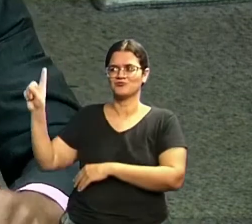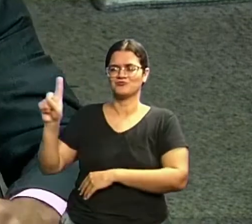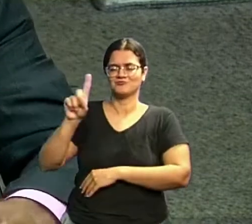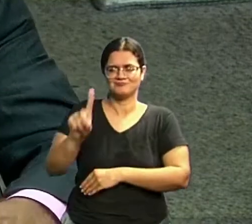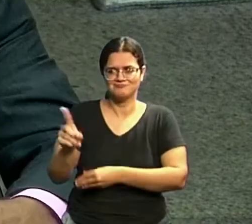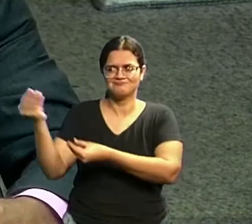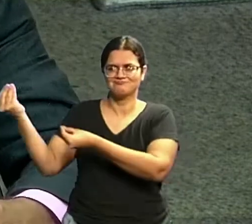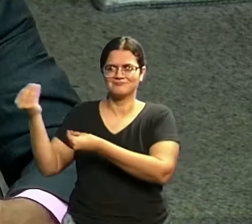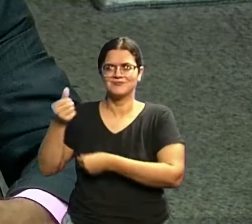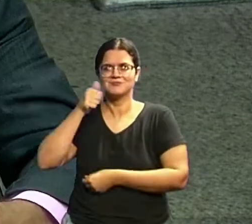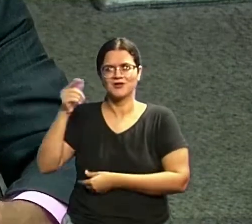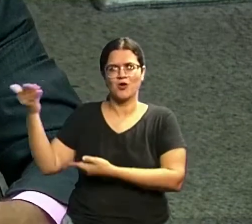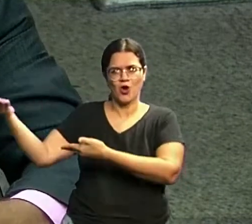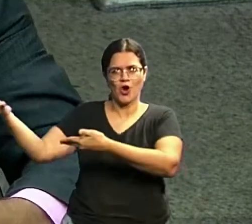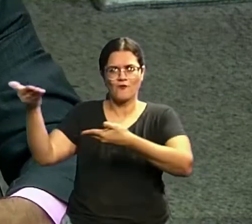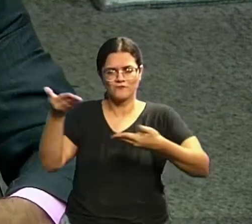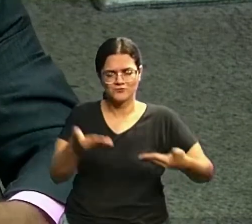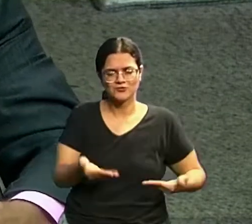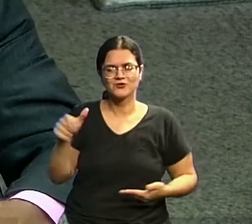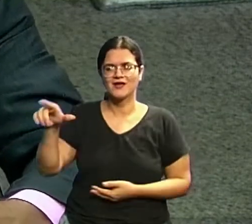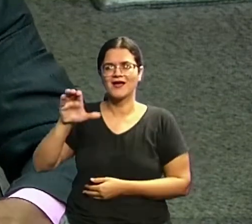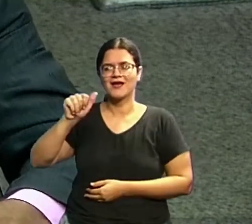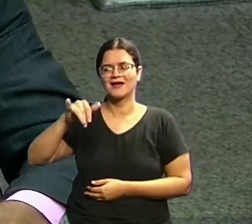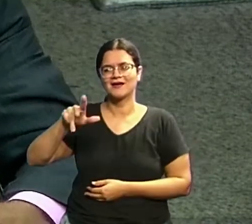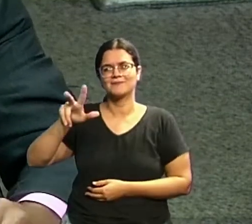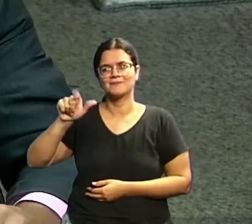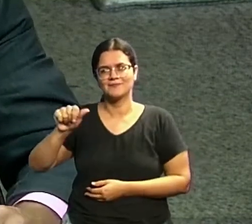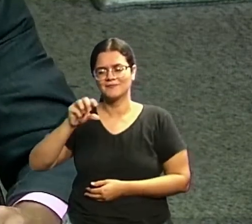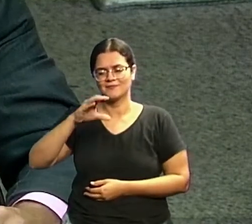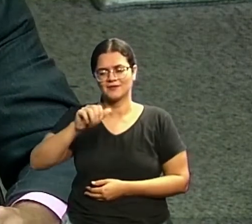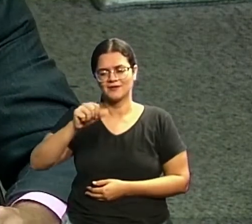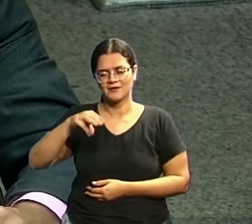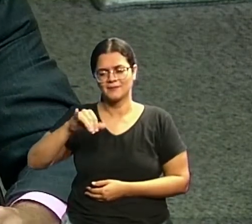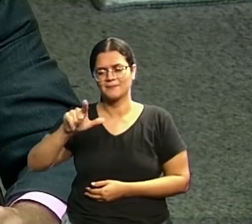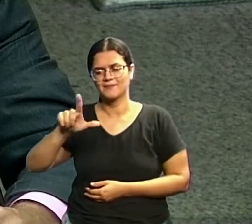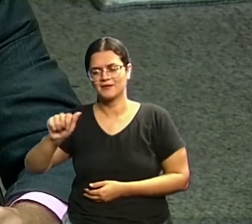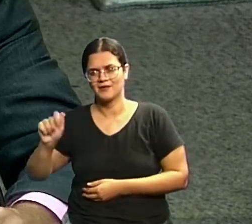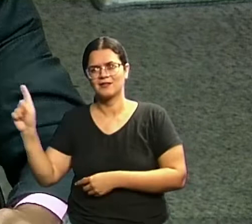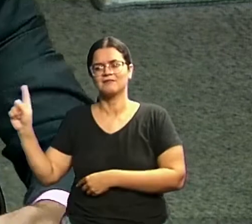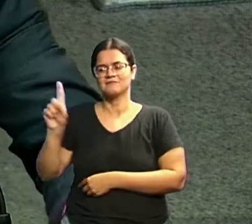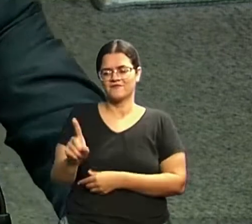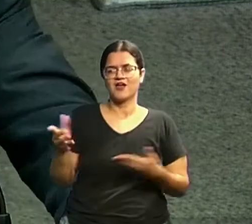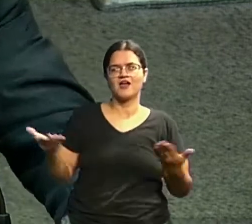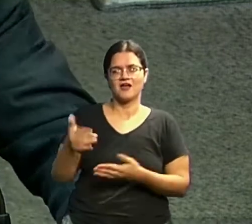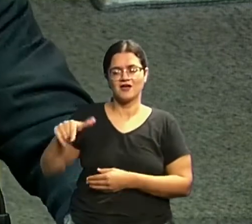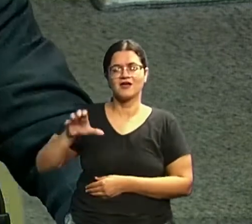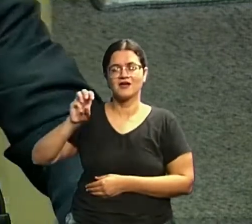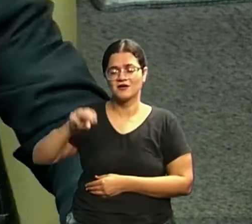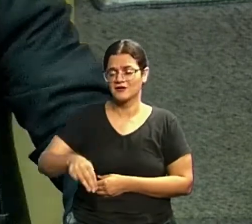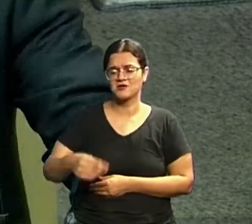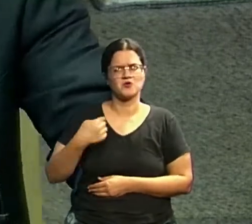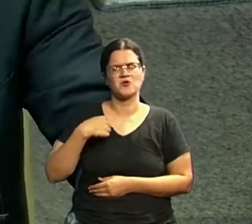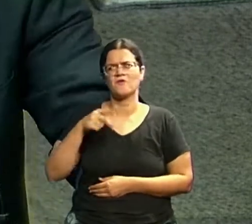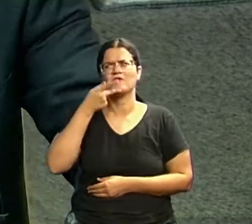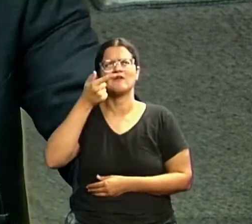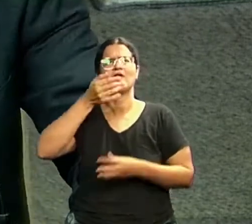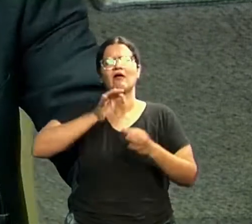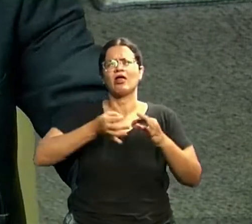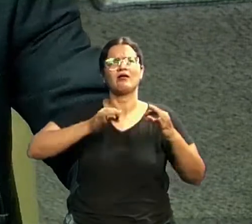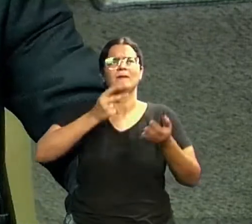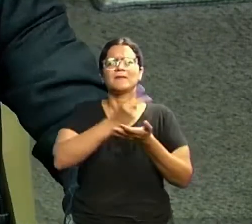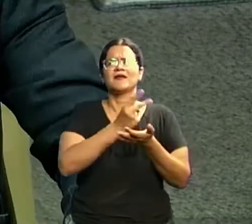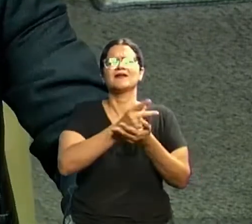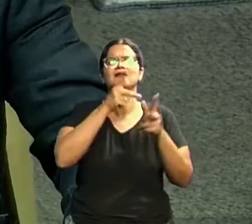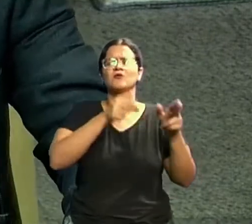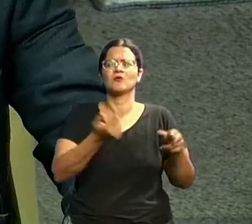importante trazer a nossa vereadora Camila Rosa aqui na Câmara Municipal. Não vou repetir o que